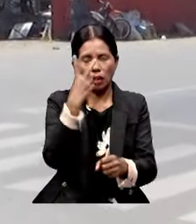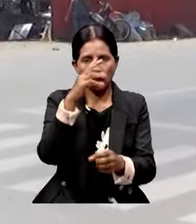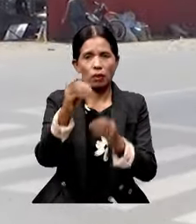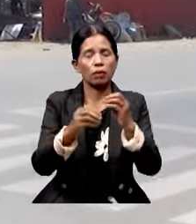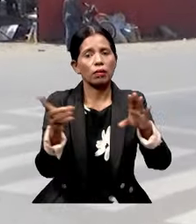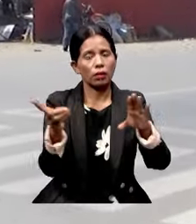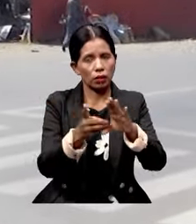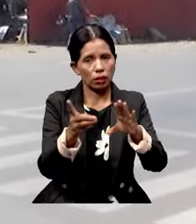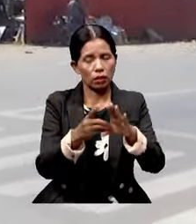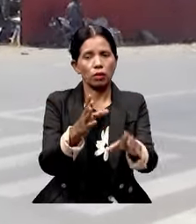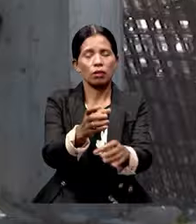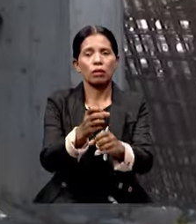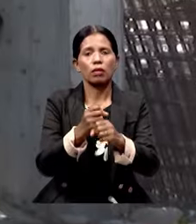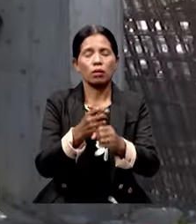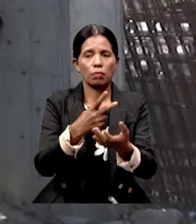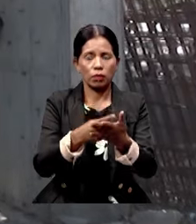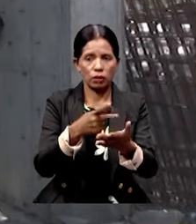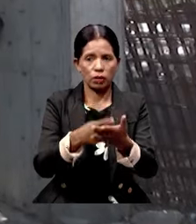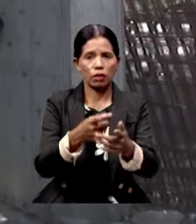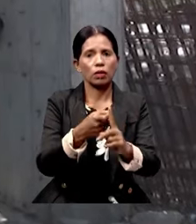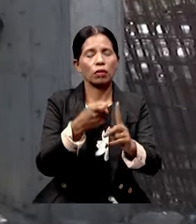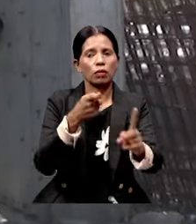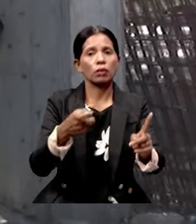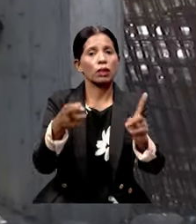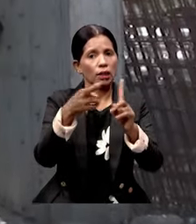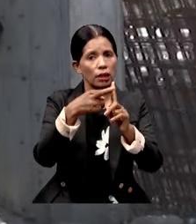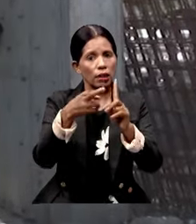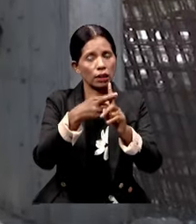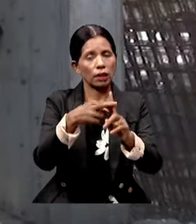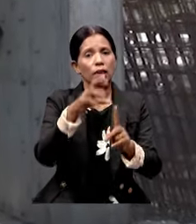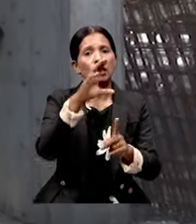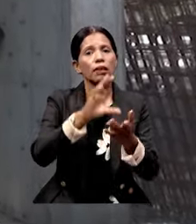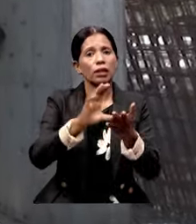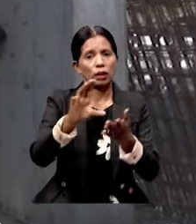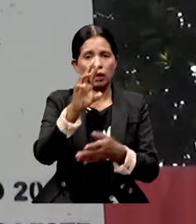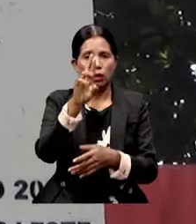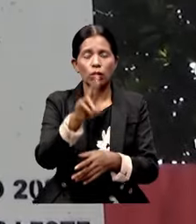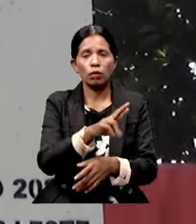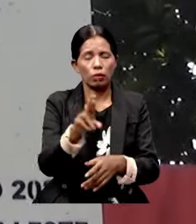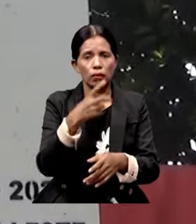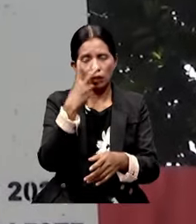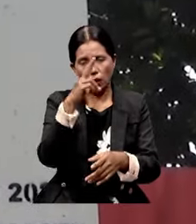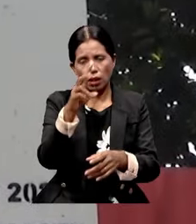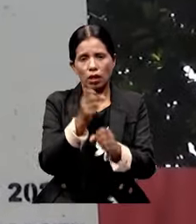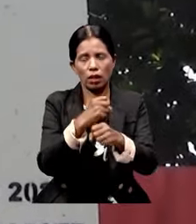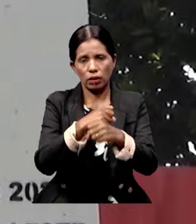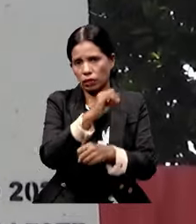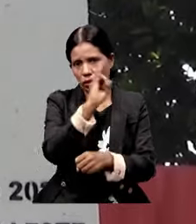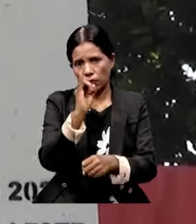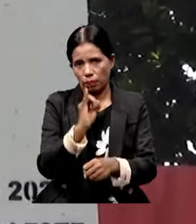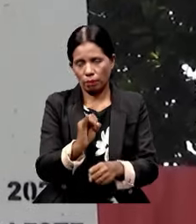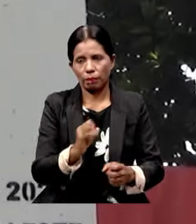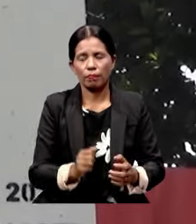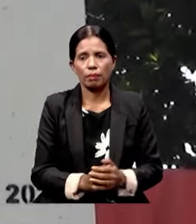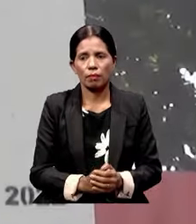Recolha Ona Kona ba Projeto Construção Memória Massacre Santa Cruz, onde Rei Comissário Fon CAC atuhalo investigação.